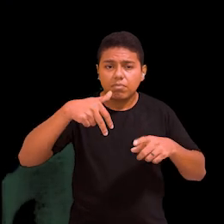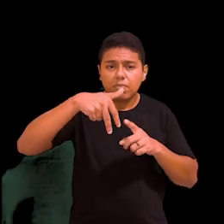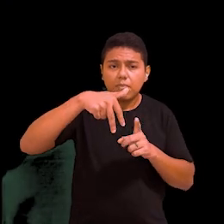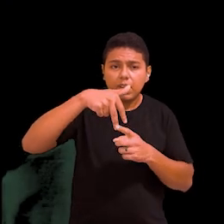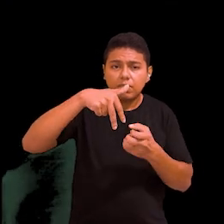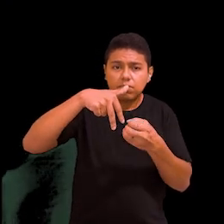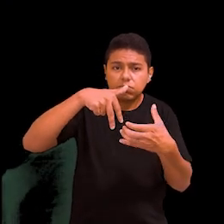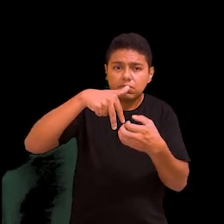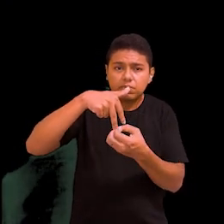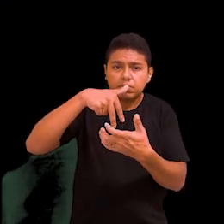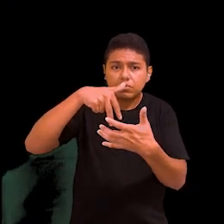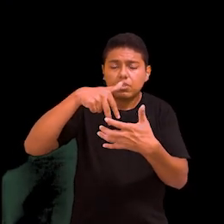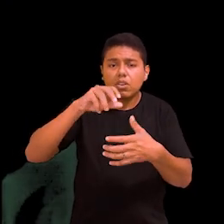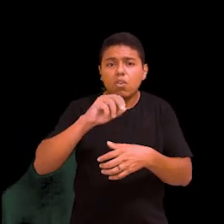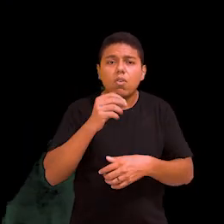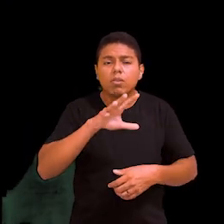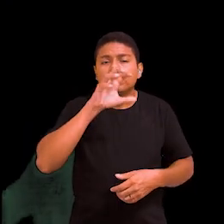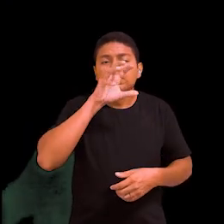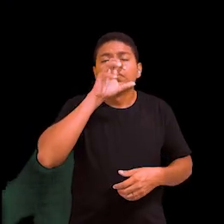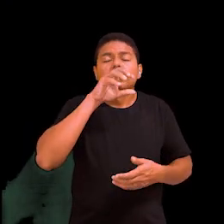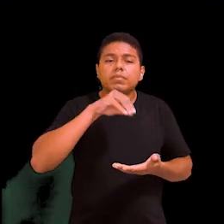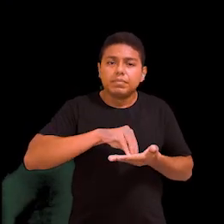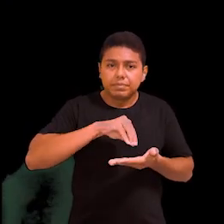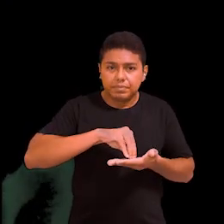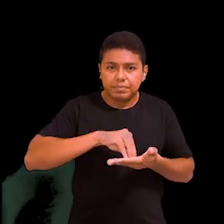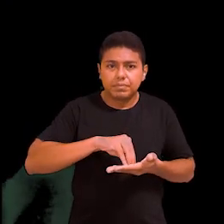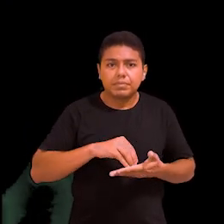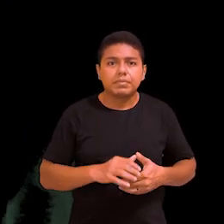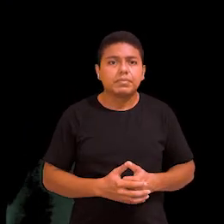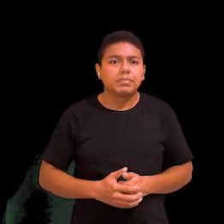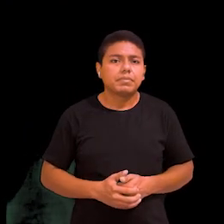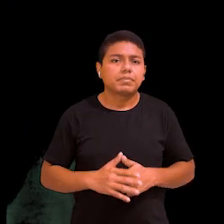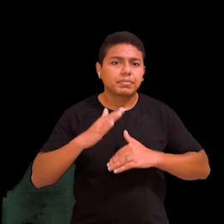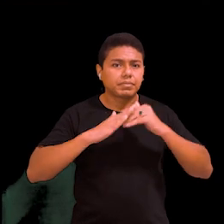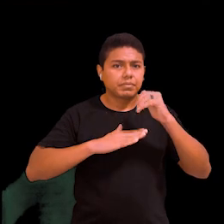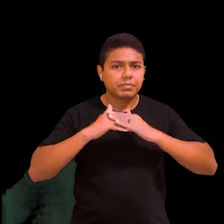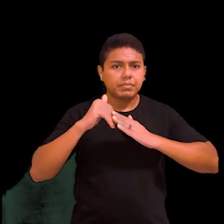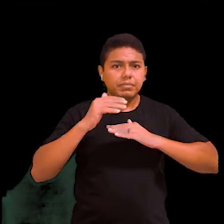edema unilateral nas pernas e a existência de falta de ar.